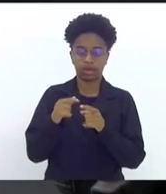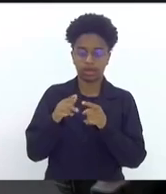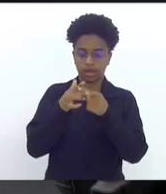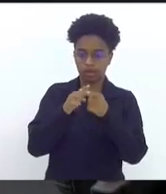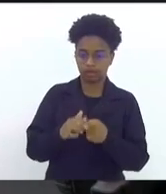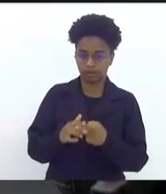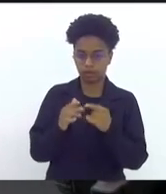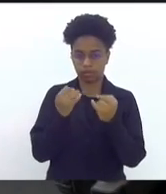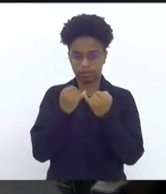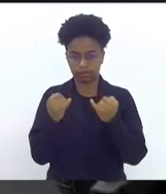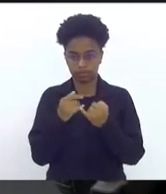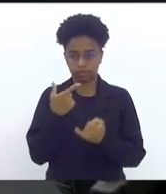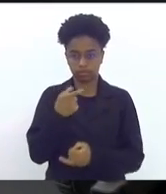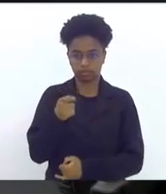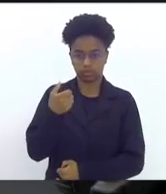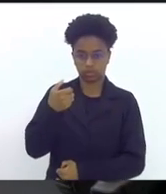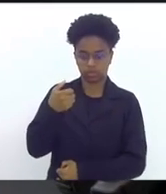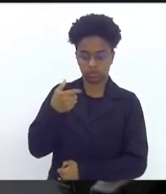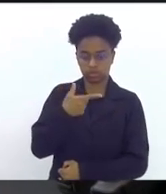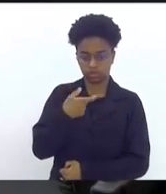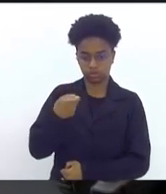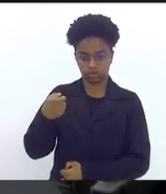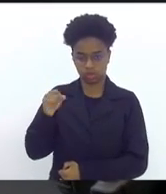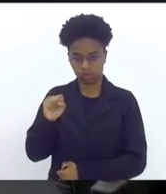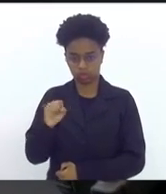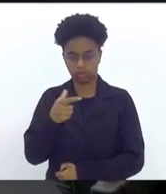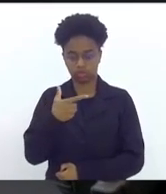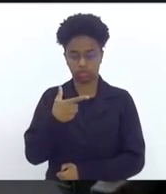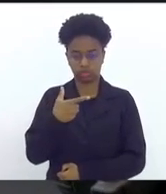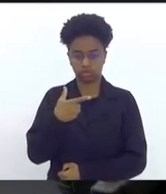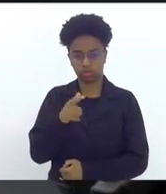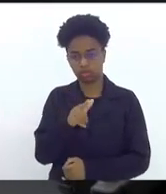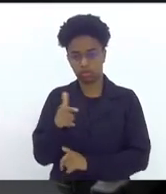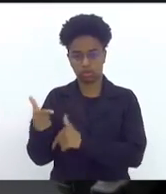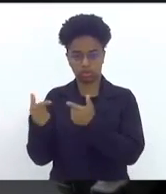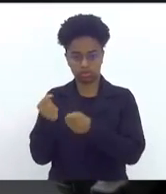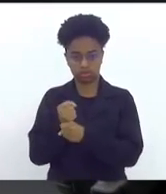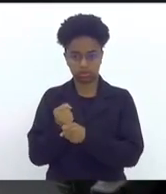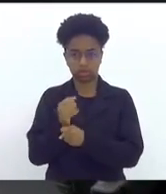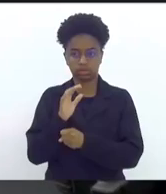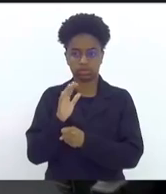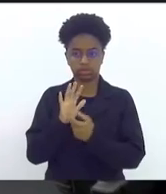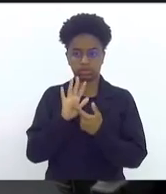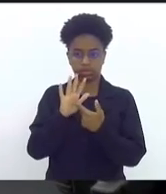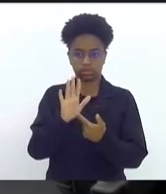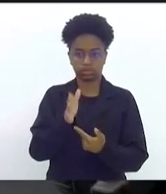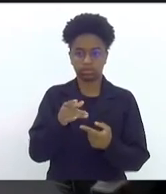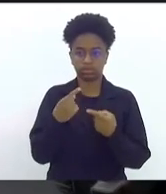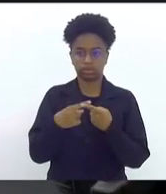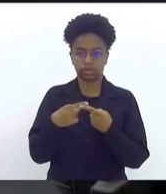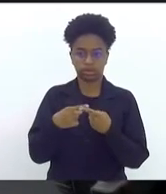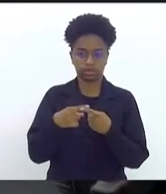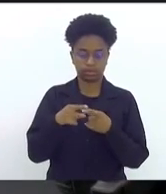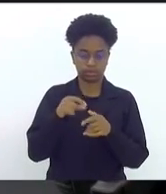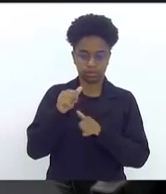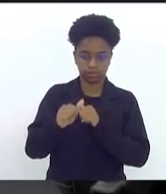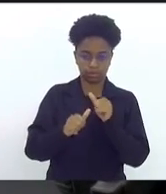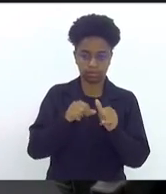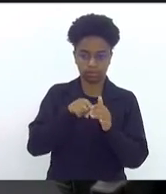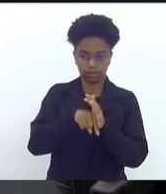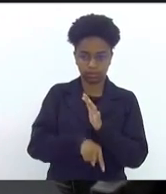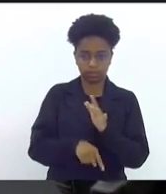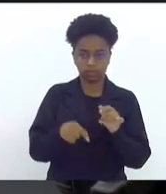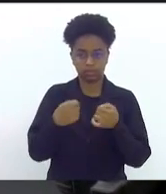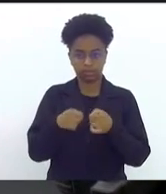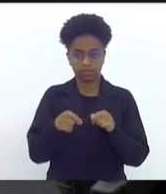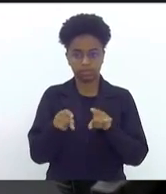de 2008, 2011, 2012, 2019, já deveriam ter nos ensinado isso, é que profundas mudanças devem introduzir também